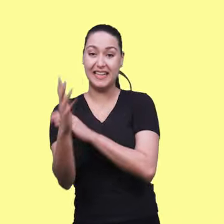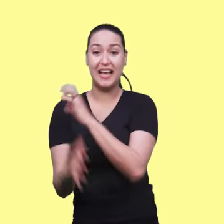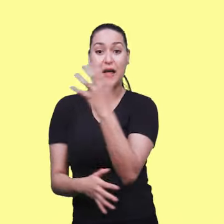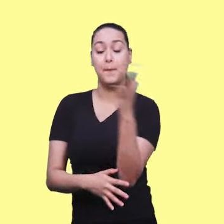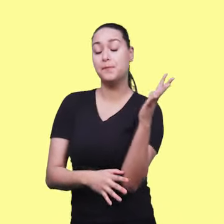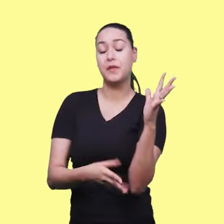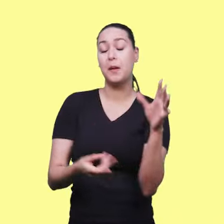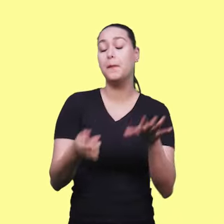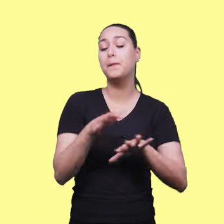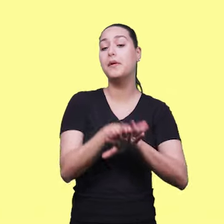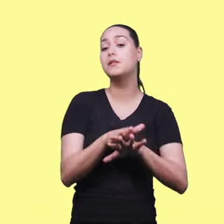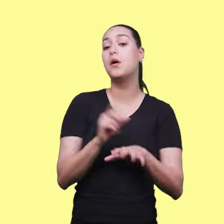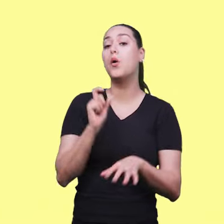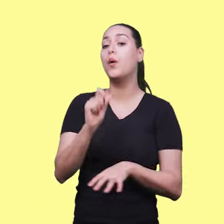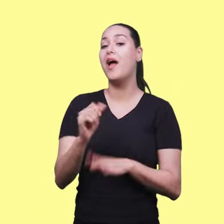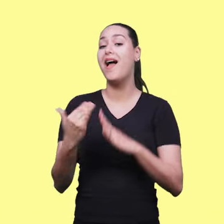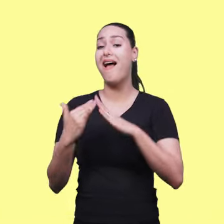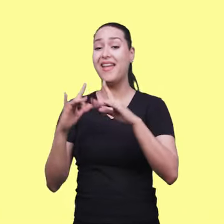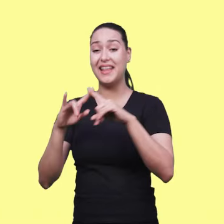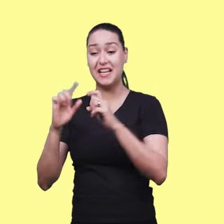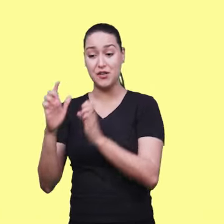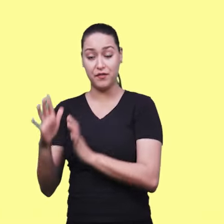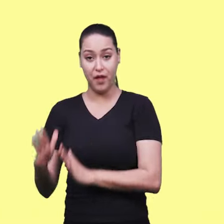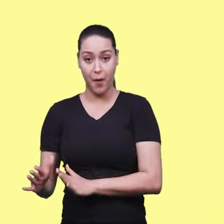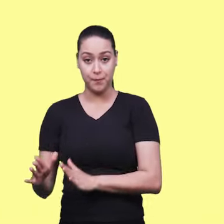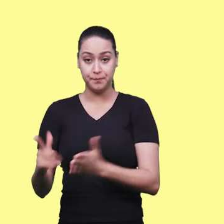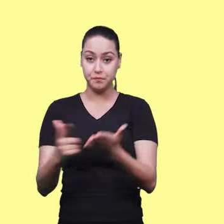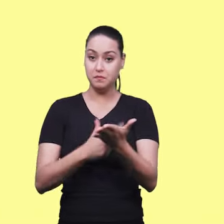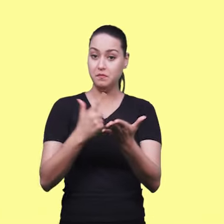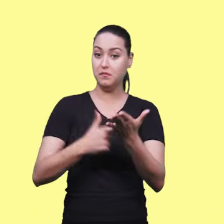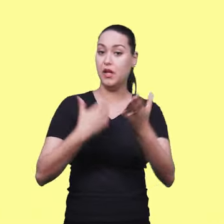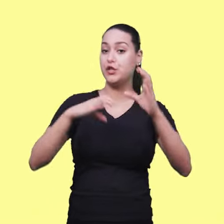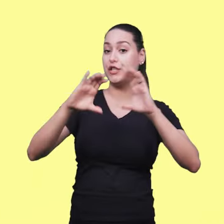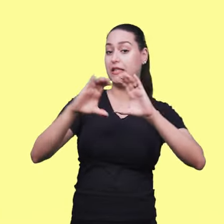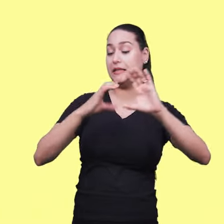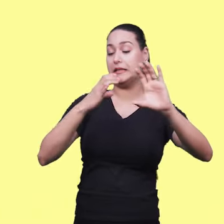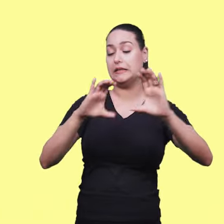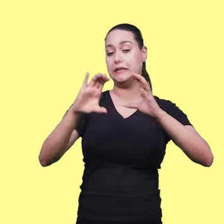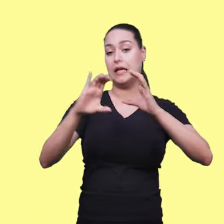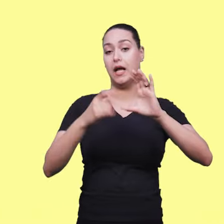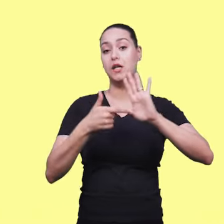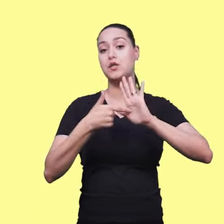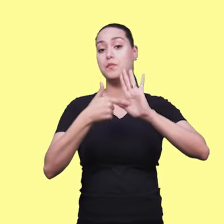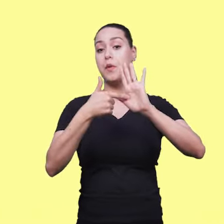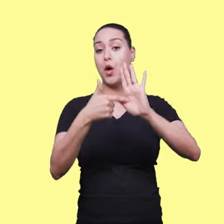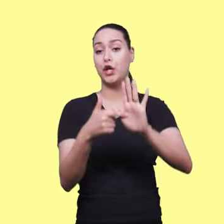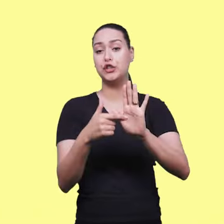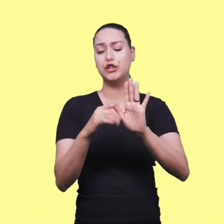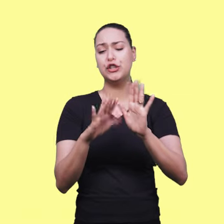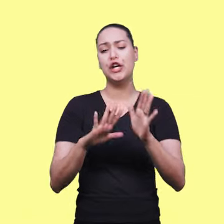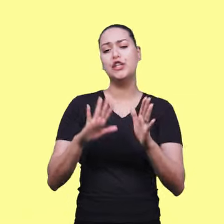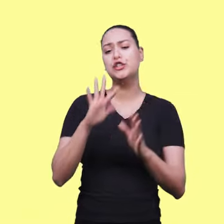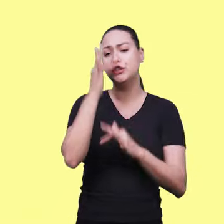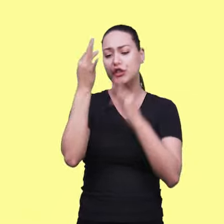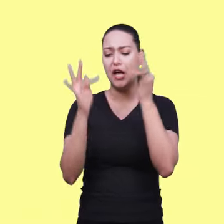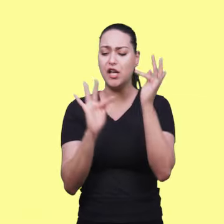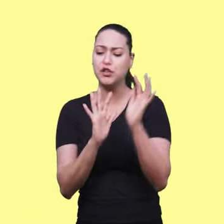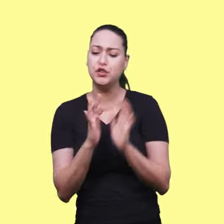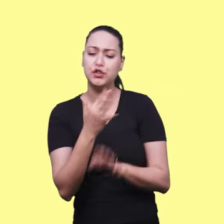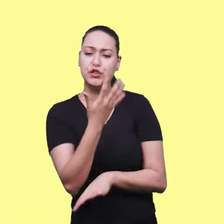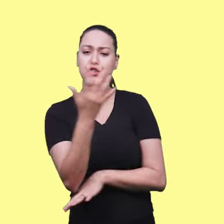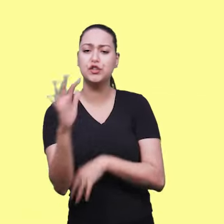igreja fiel. No livro de Cantares está escrito assim: jardim fechado és tu, irmã